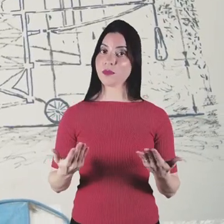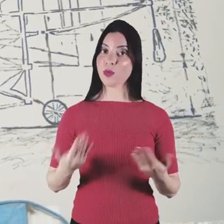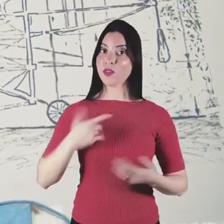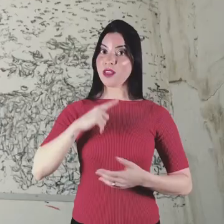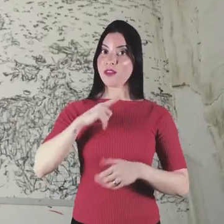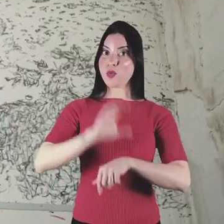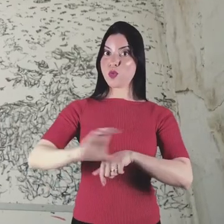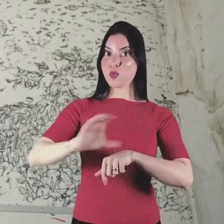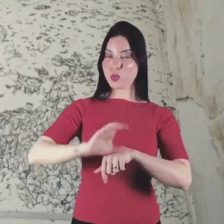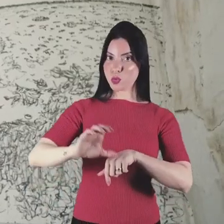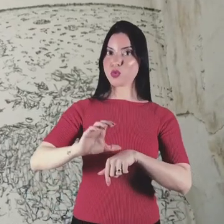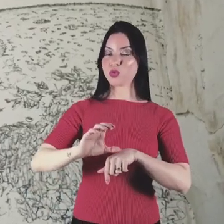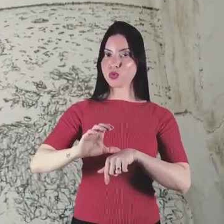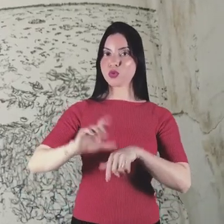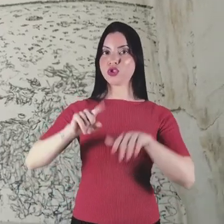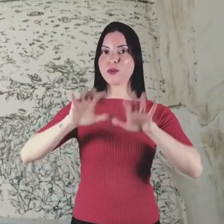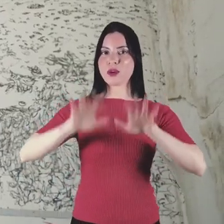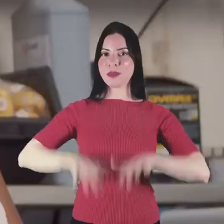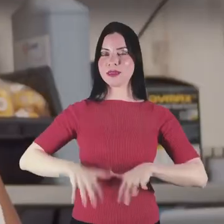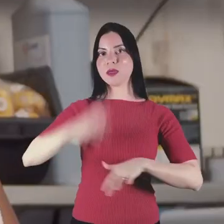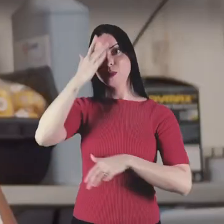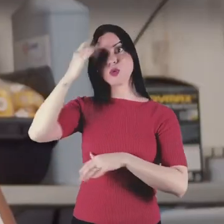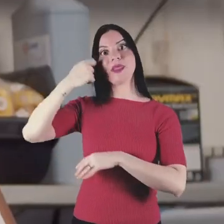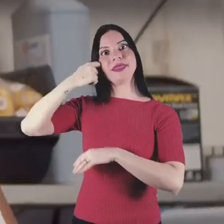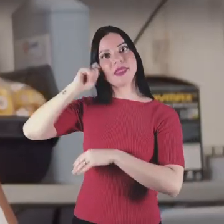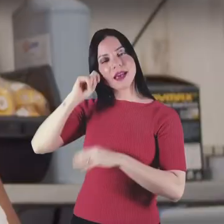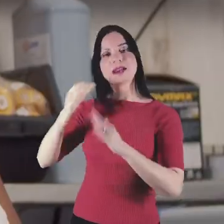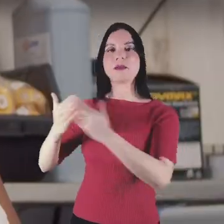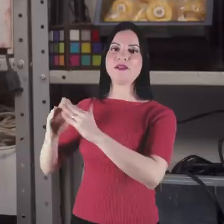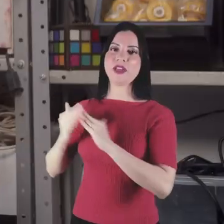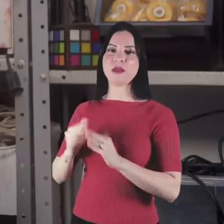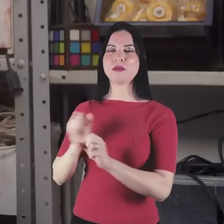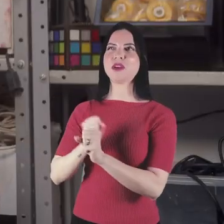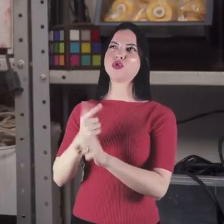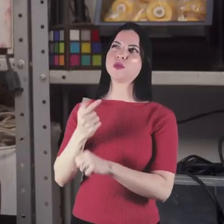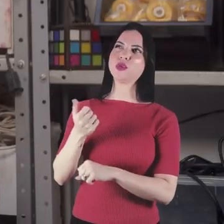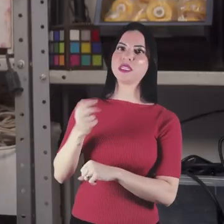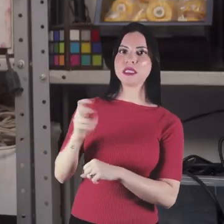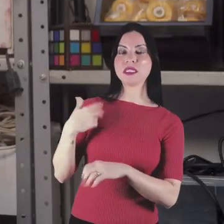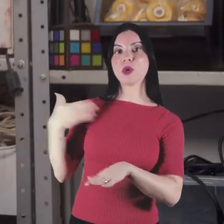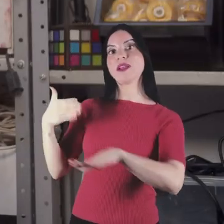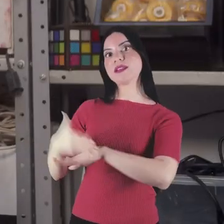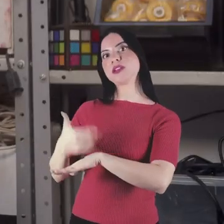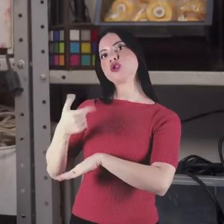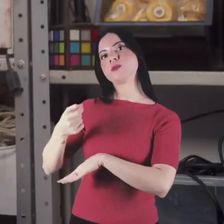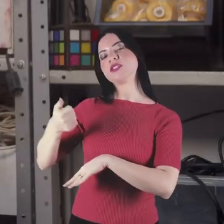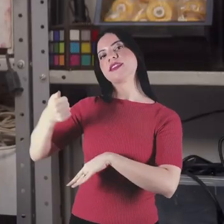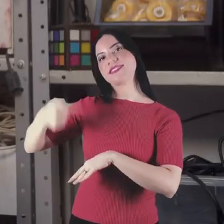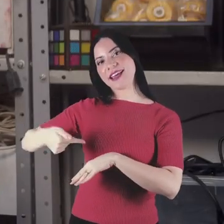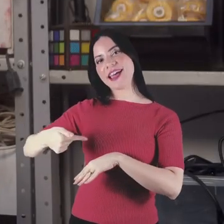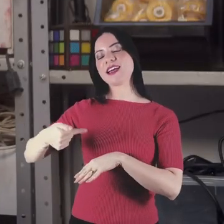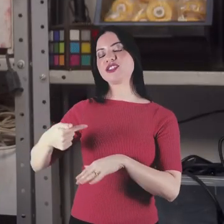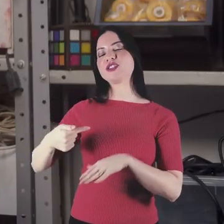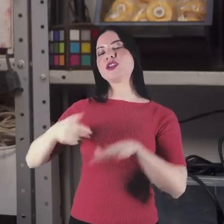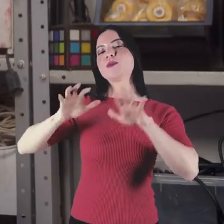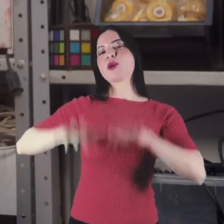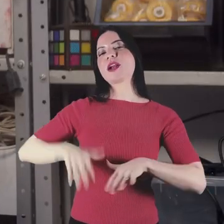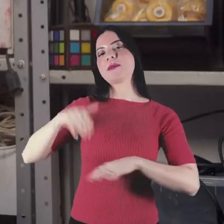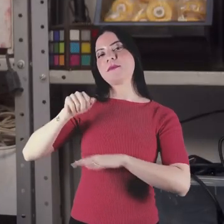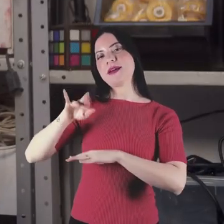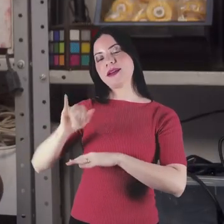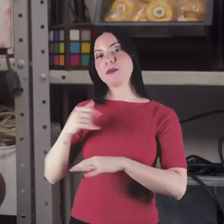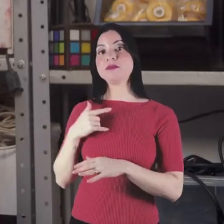Teve um curso de programação para pessoas negras da periferia, né? Isso foi em 2015, eu entrei na programaria em 2017.